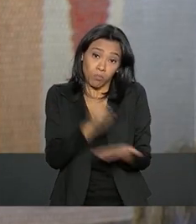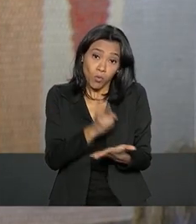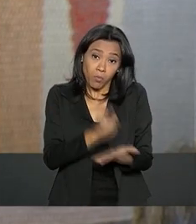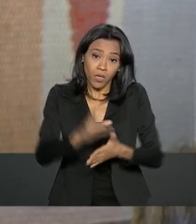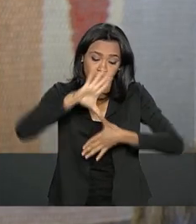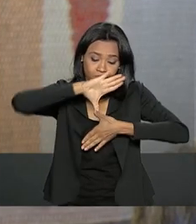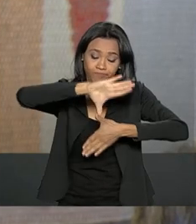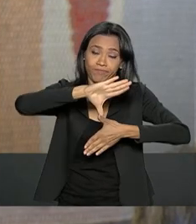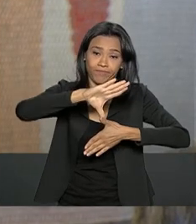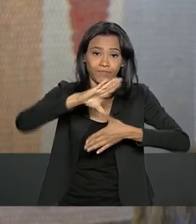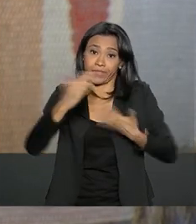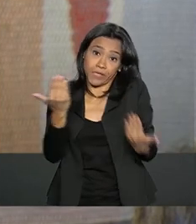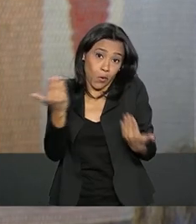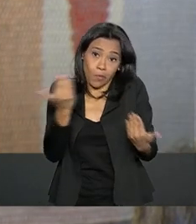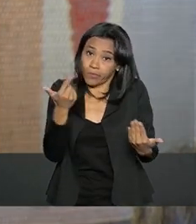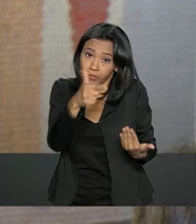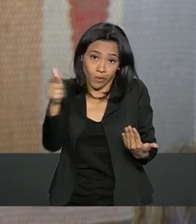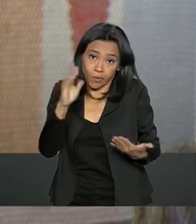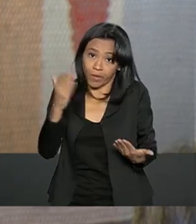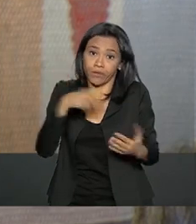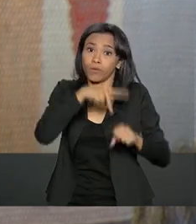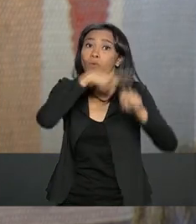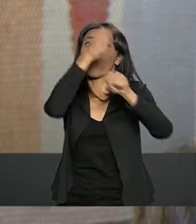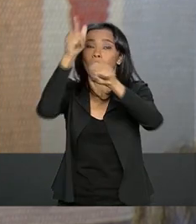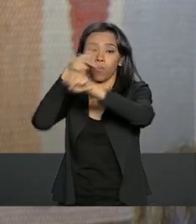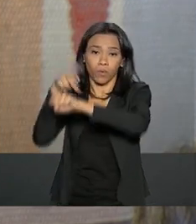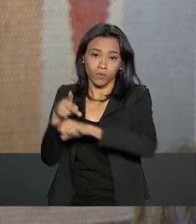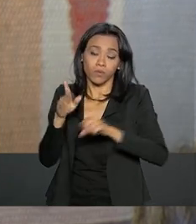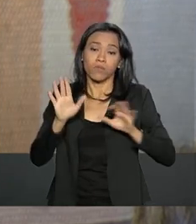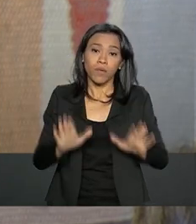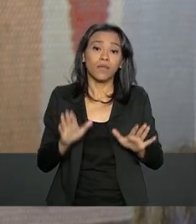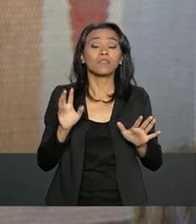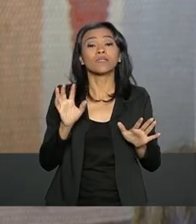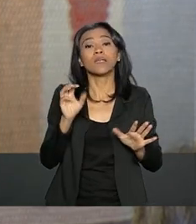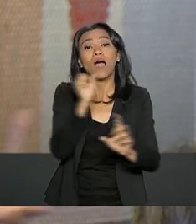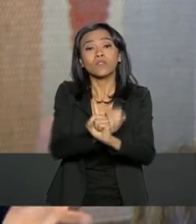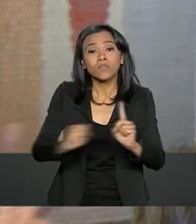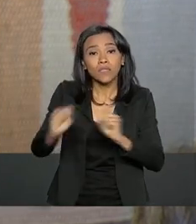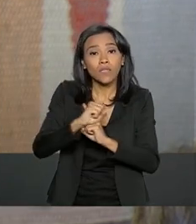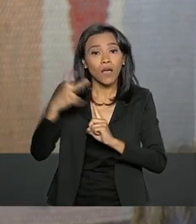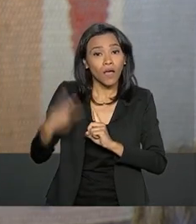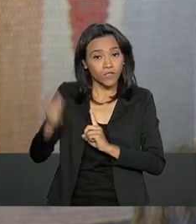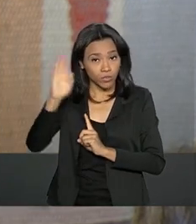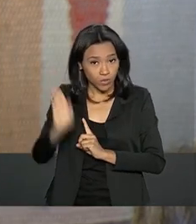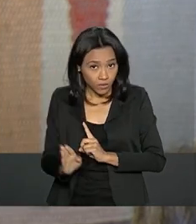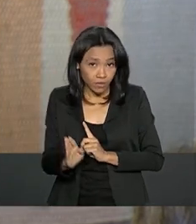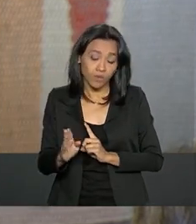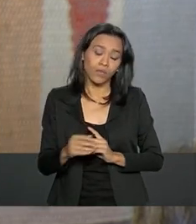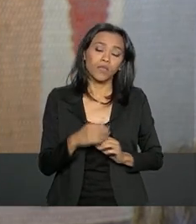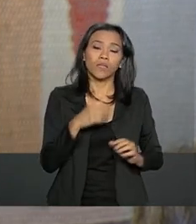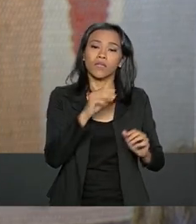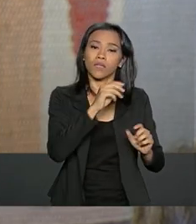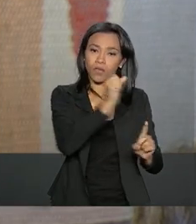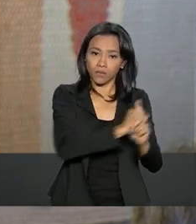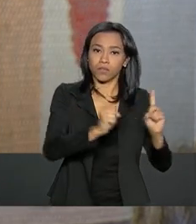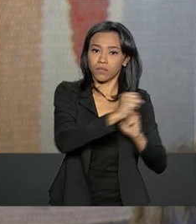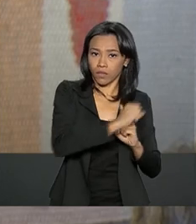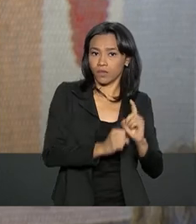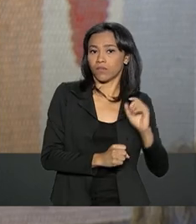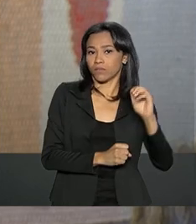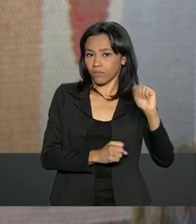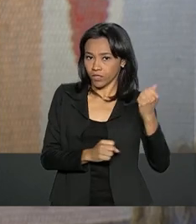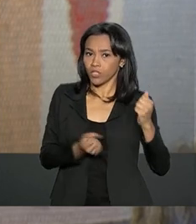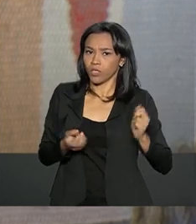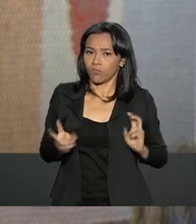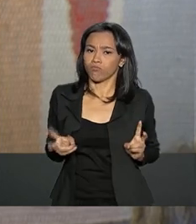Mas o bom é que ainda estamos em tempo, toda a potencialidade que a sociedade brasileira e a nossa tem continuam